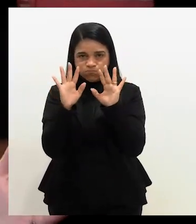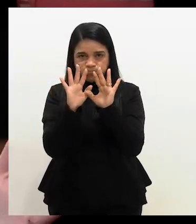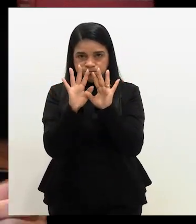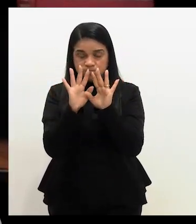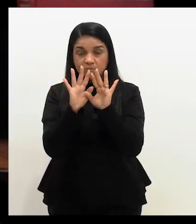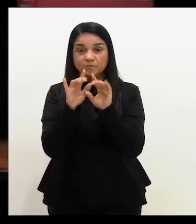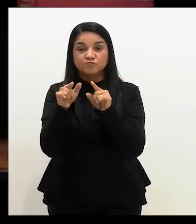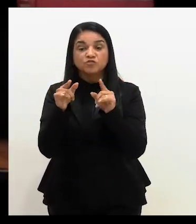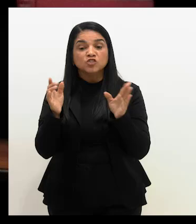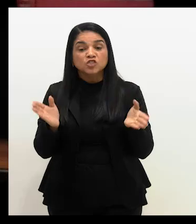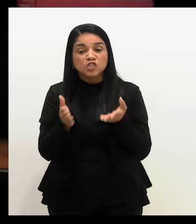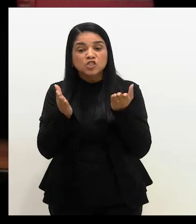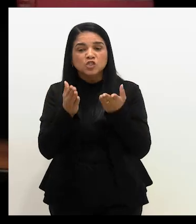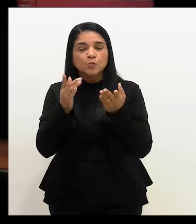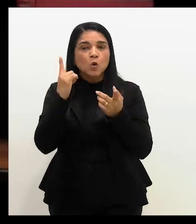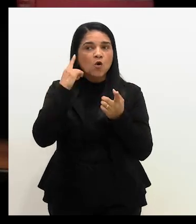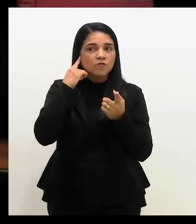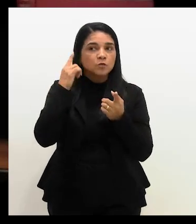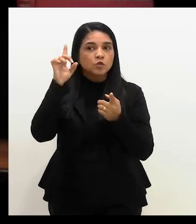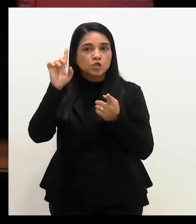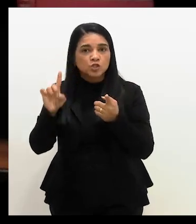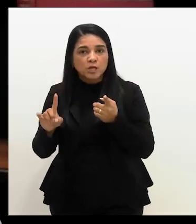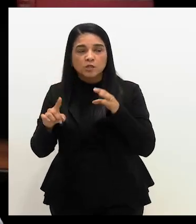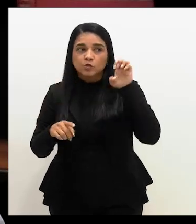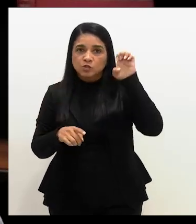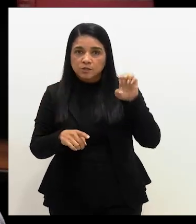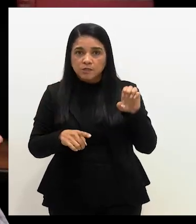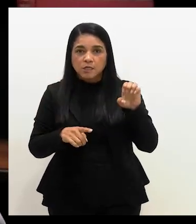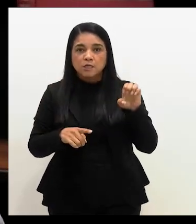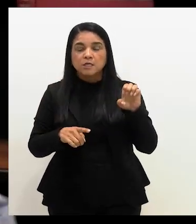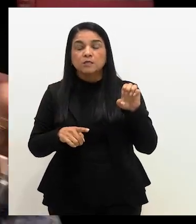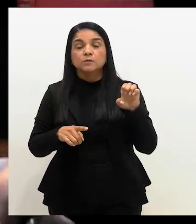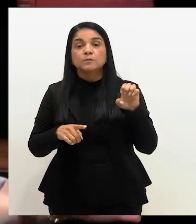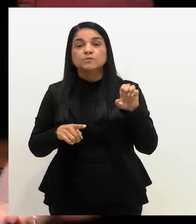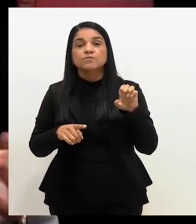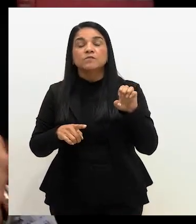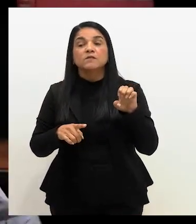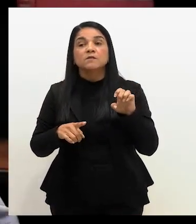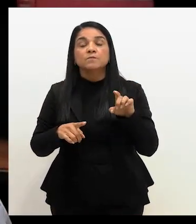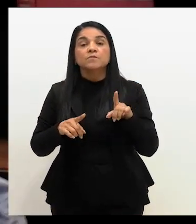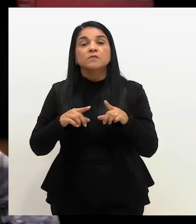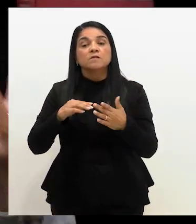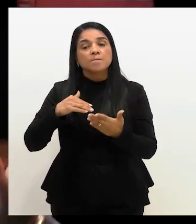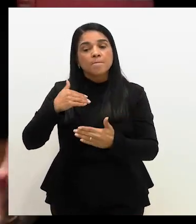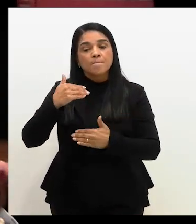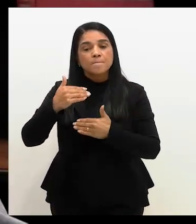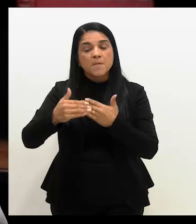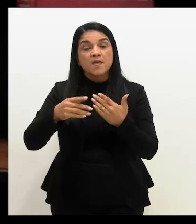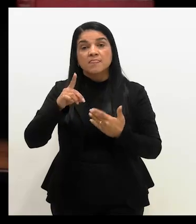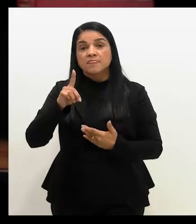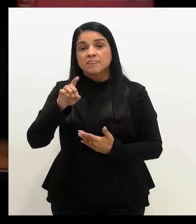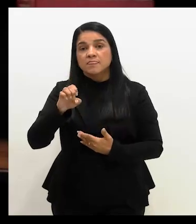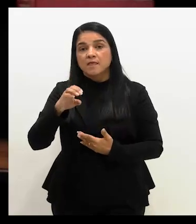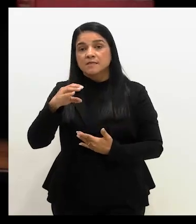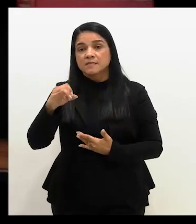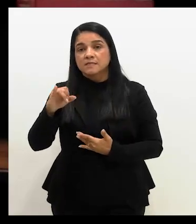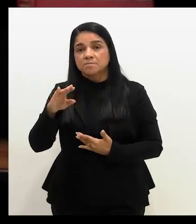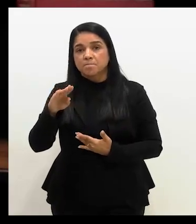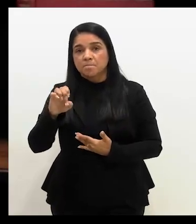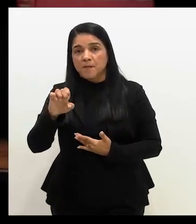isolamento acústico e a gente vai estimular cada ouvido de uma vez, né? Primeiro o direito, depois o esquerdo, e a gente vai